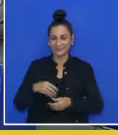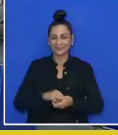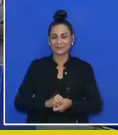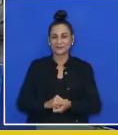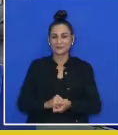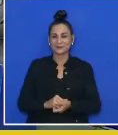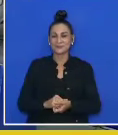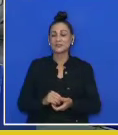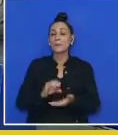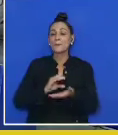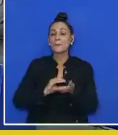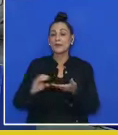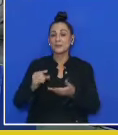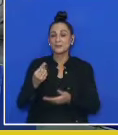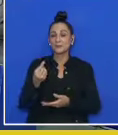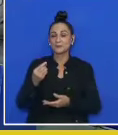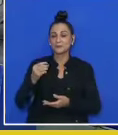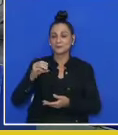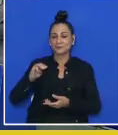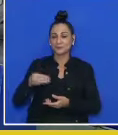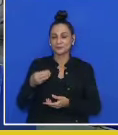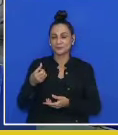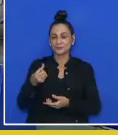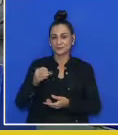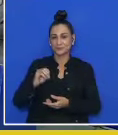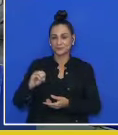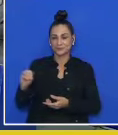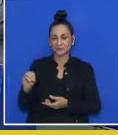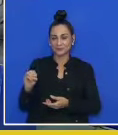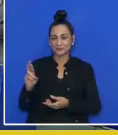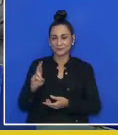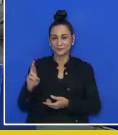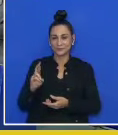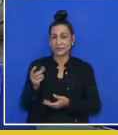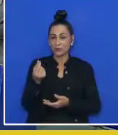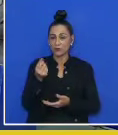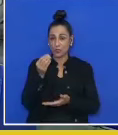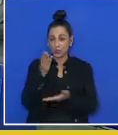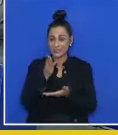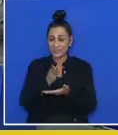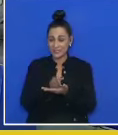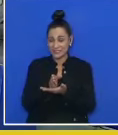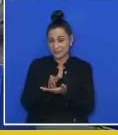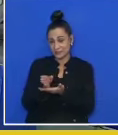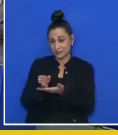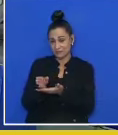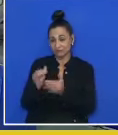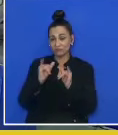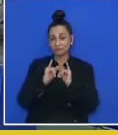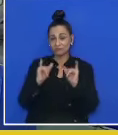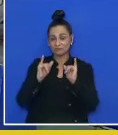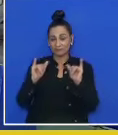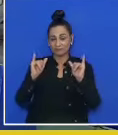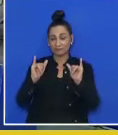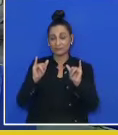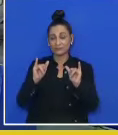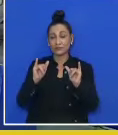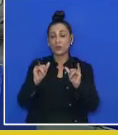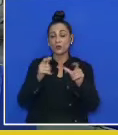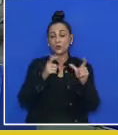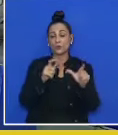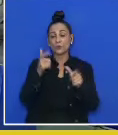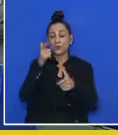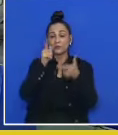494. Prêmio estimado em R$1.600.000, sendo que o valor exato será divulgado após o rateio entre as